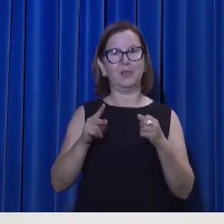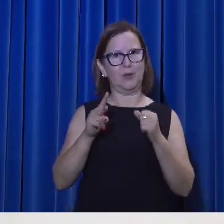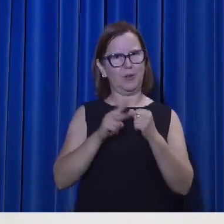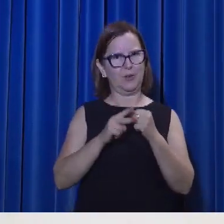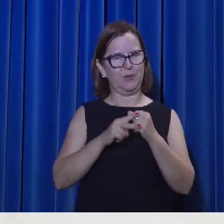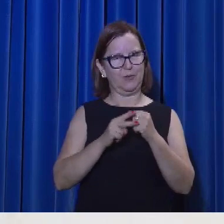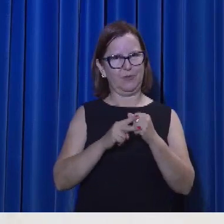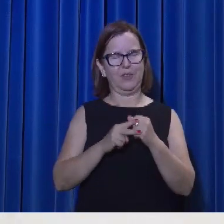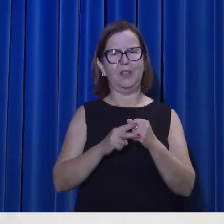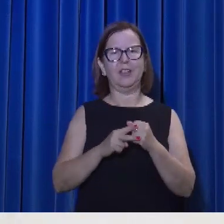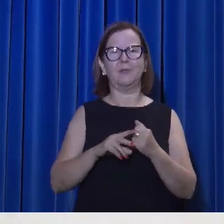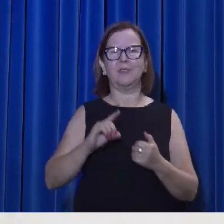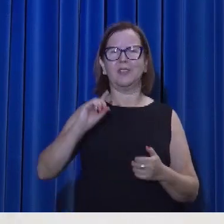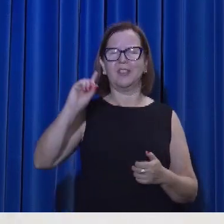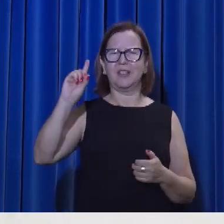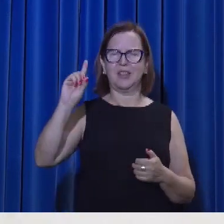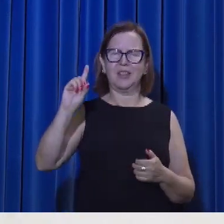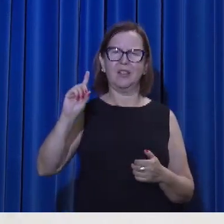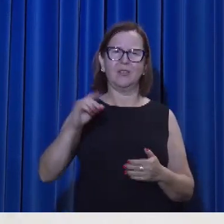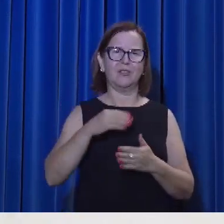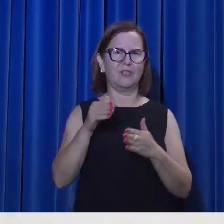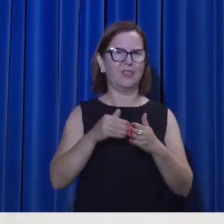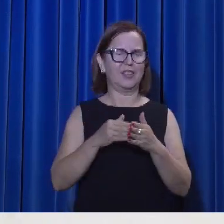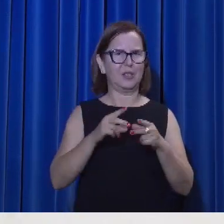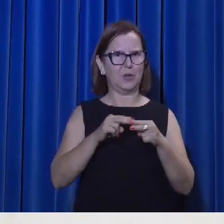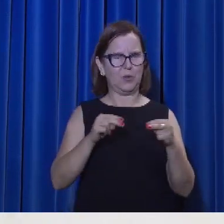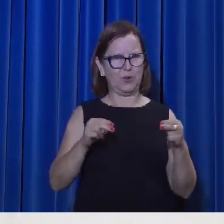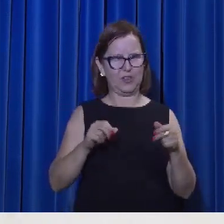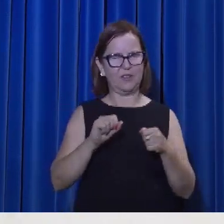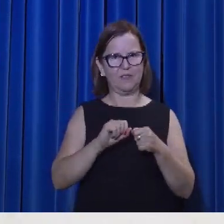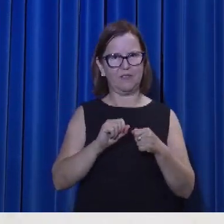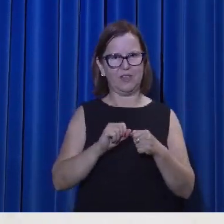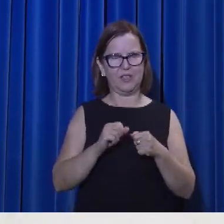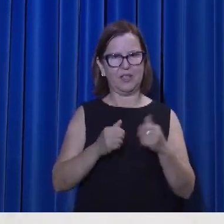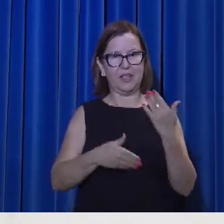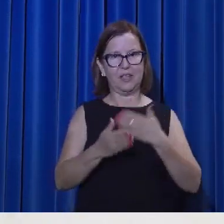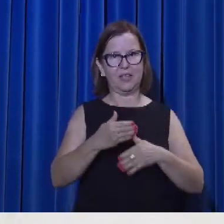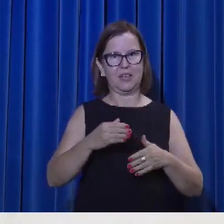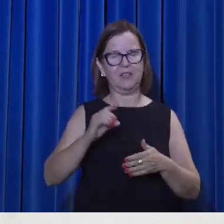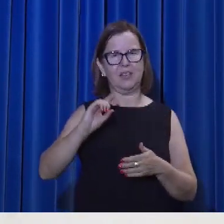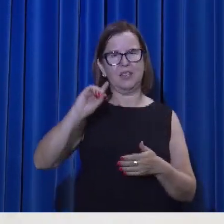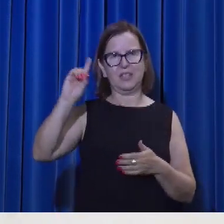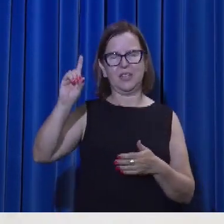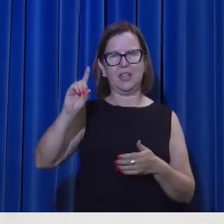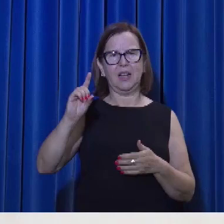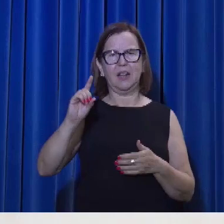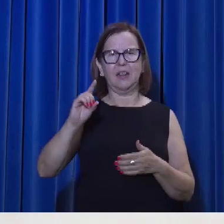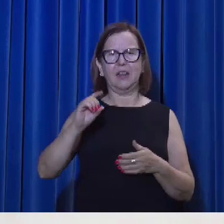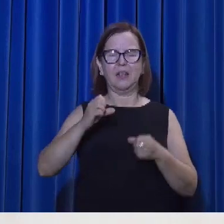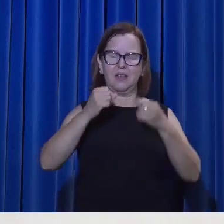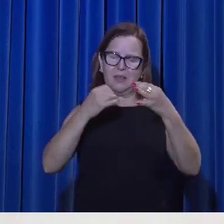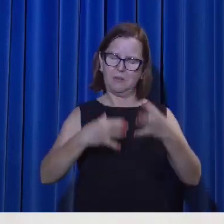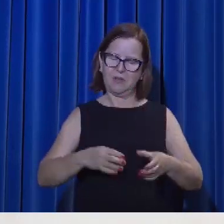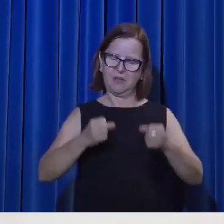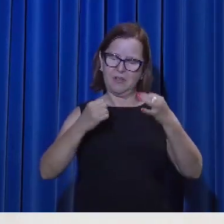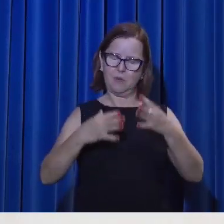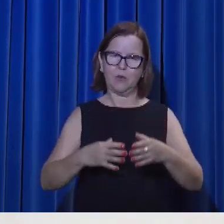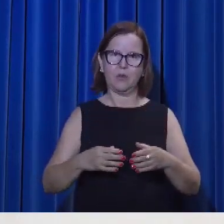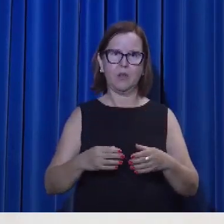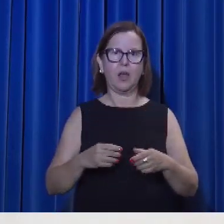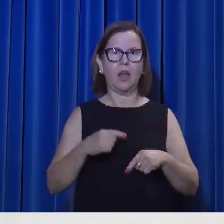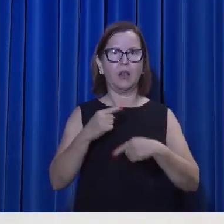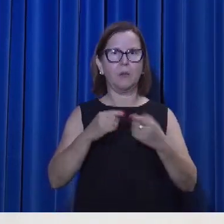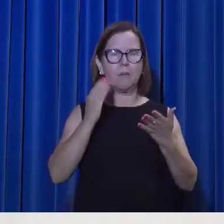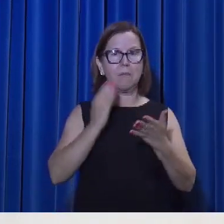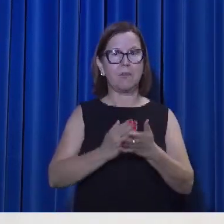estava com Deus. Né? Todas as coisas foram feitas por intermédio dele, a vida estava nele, vem falando do verbo. De repente ele para e